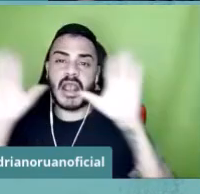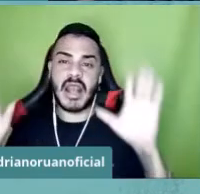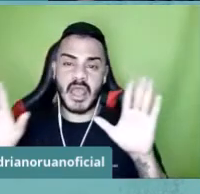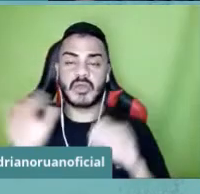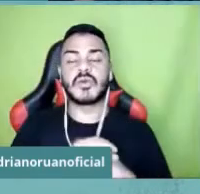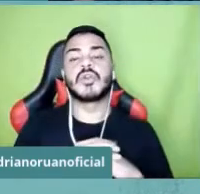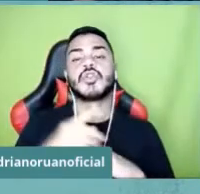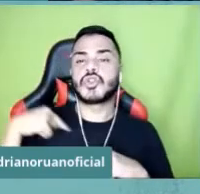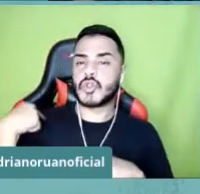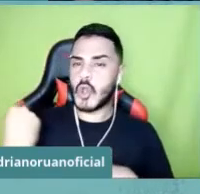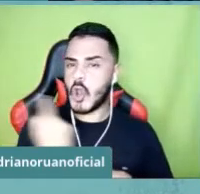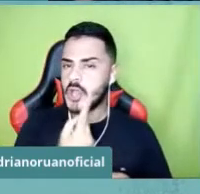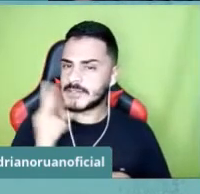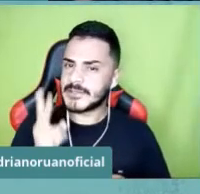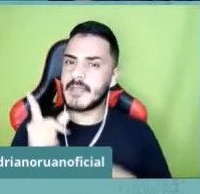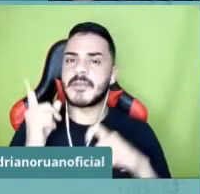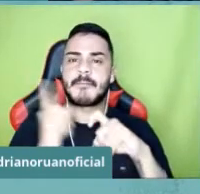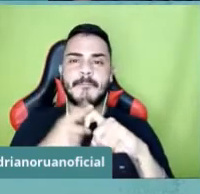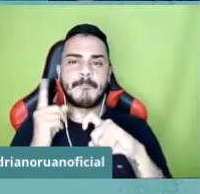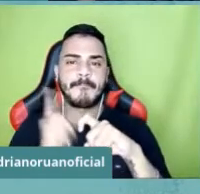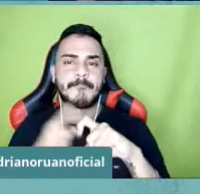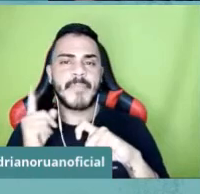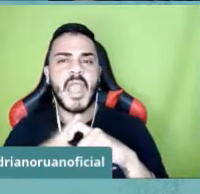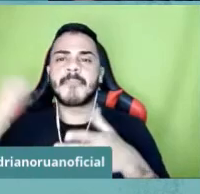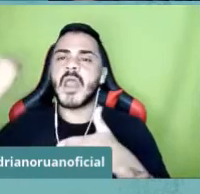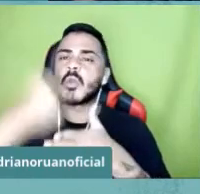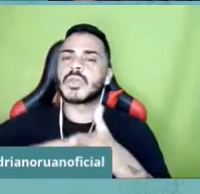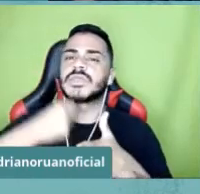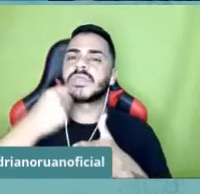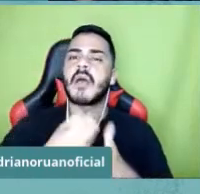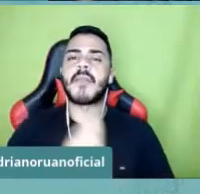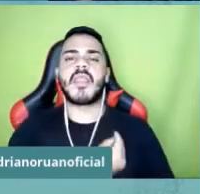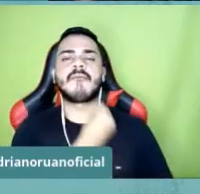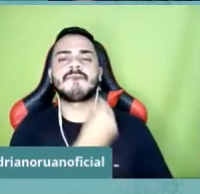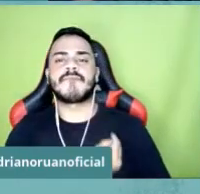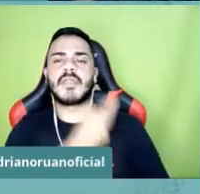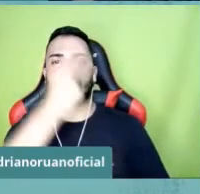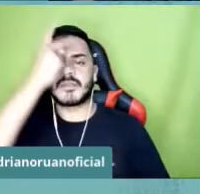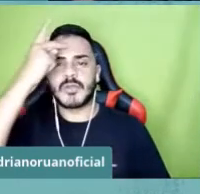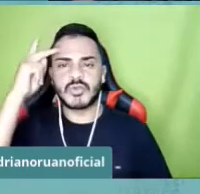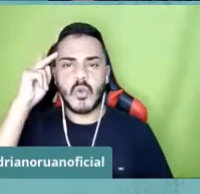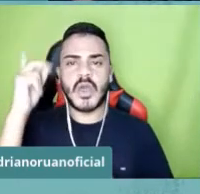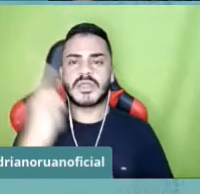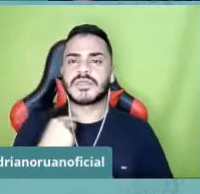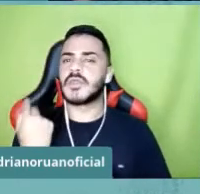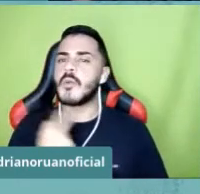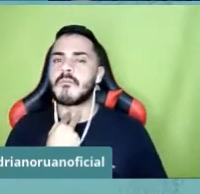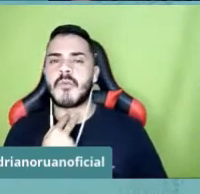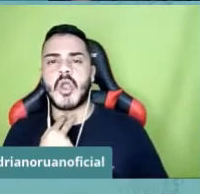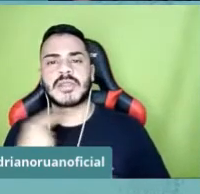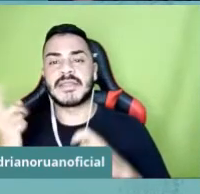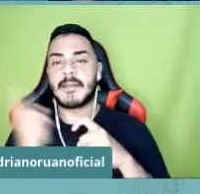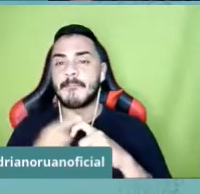e seremos médicos para lutar pela vida das pessoas. A gente não pode ser médico